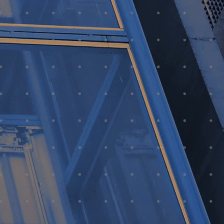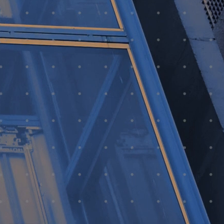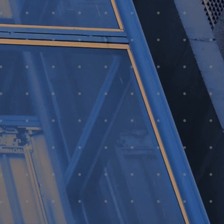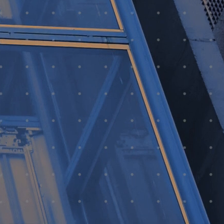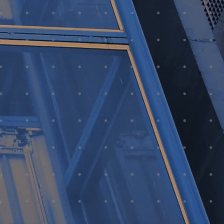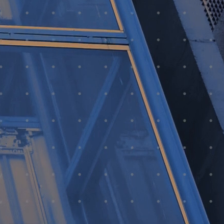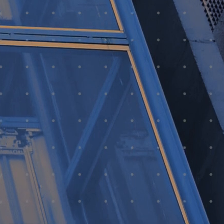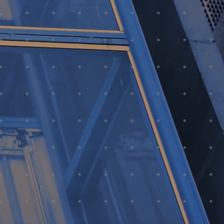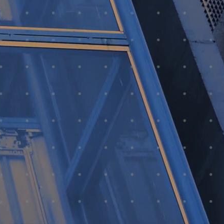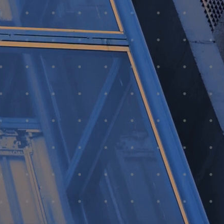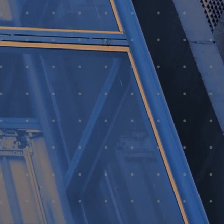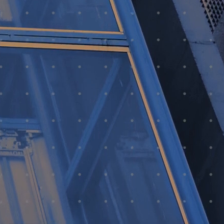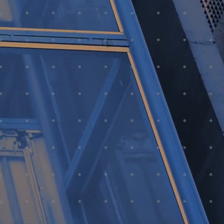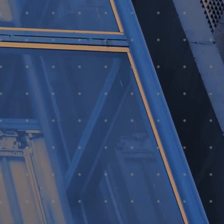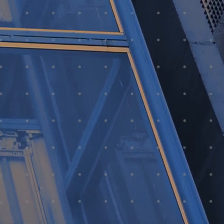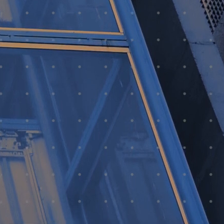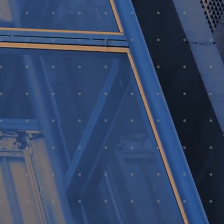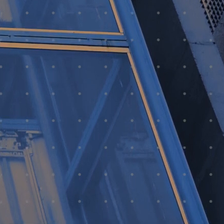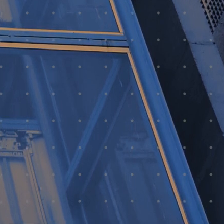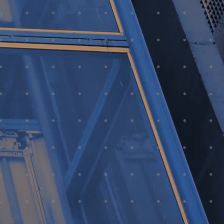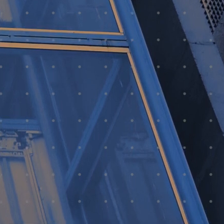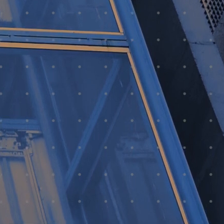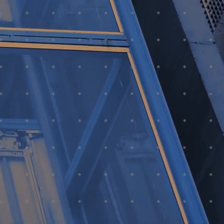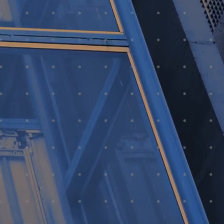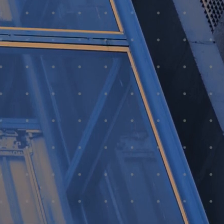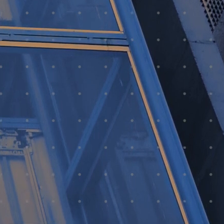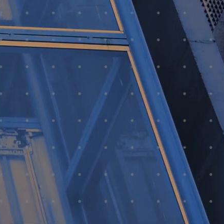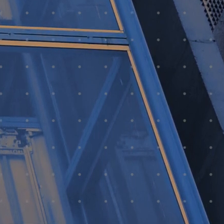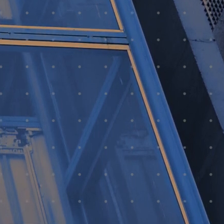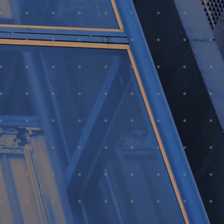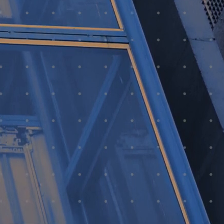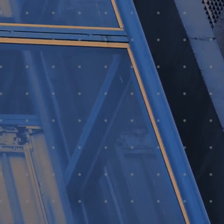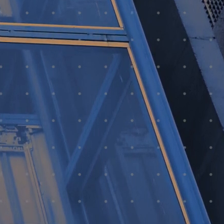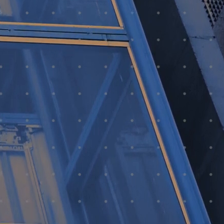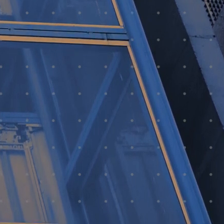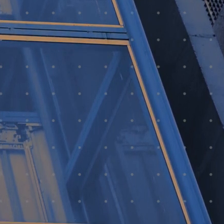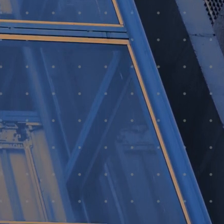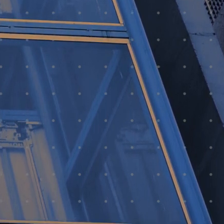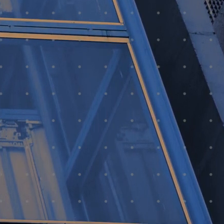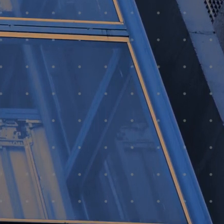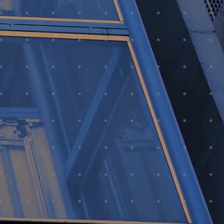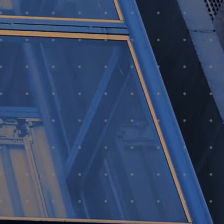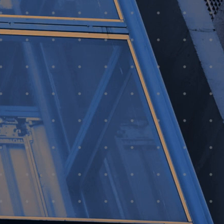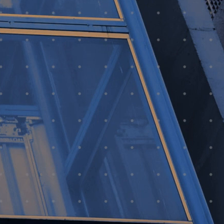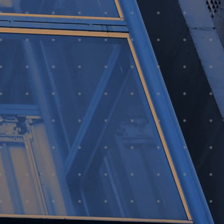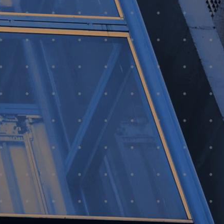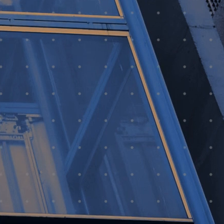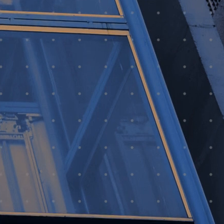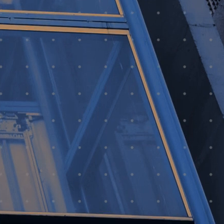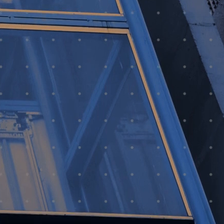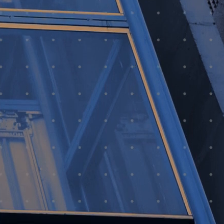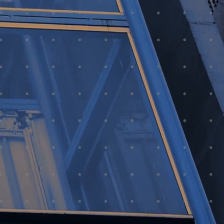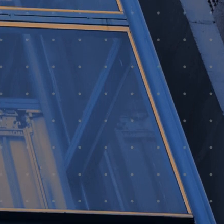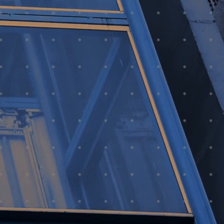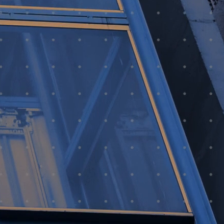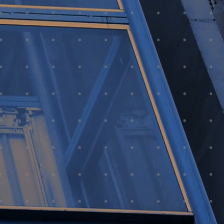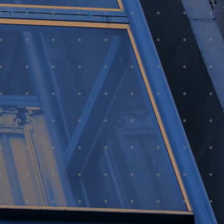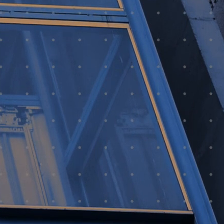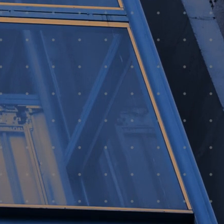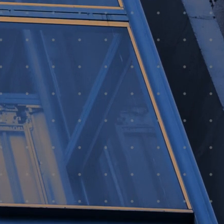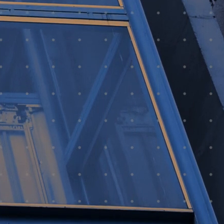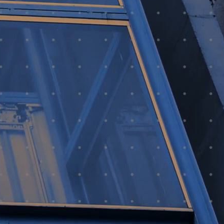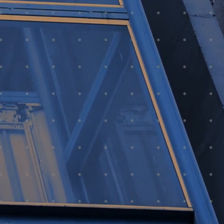açougueiro, ajudante de carga e descarga de mercadoria, ajudante de padeiro, ajudante de serraleiro,